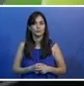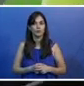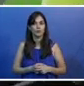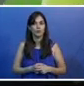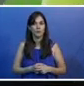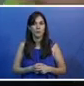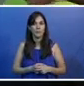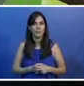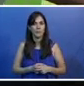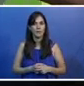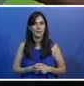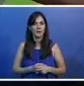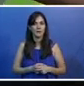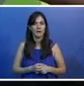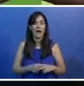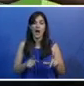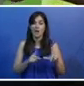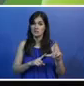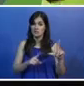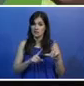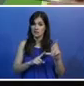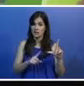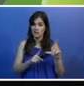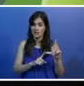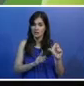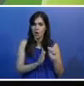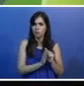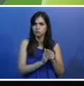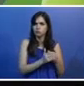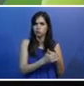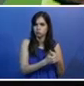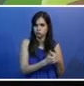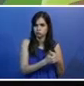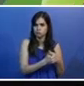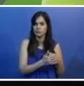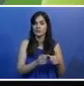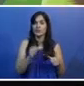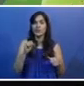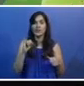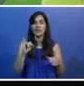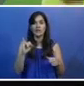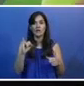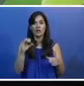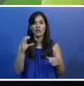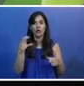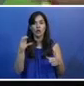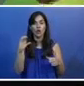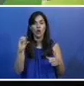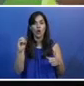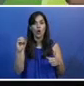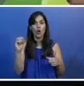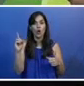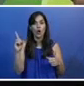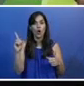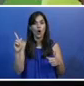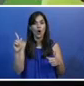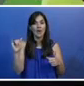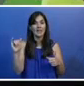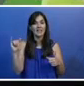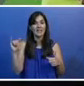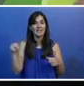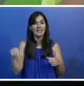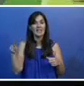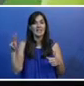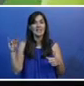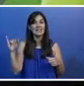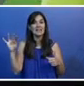Na equação algébrica, as letras são chamadas de incógnita, ok? Na expressão algébrica,